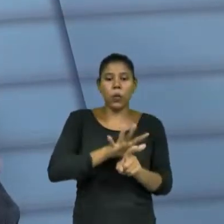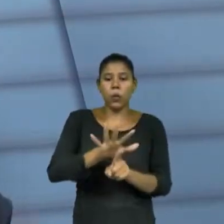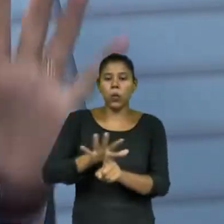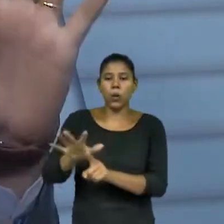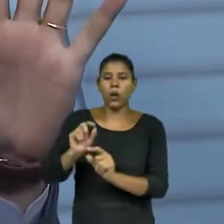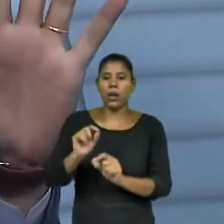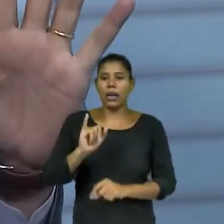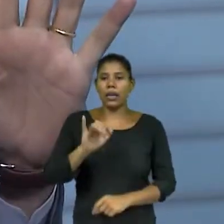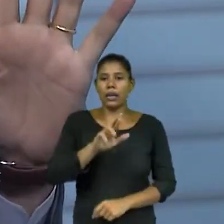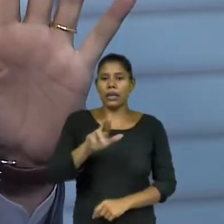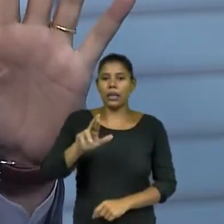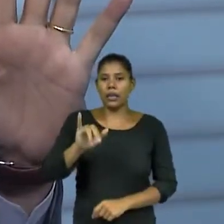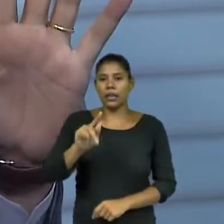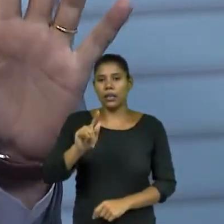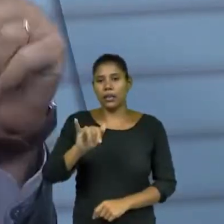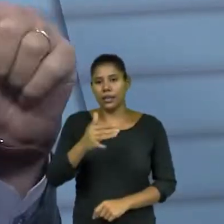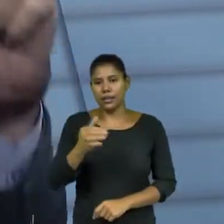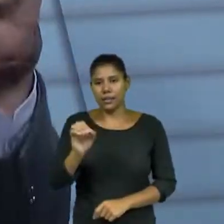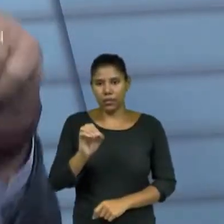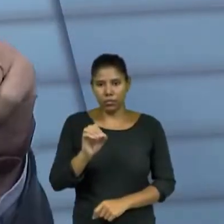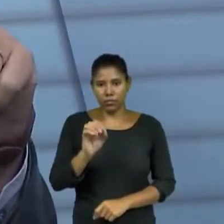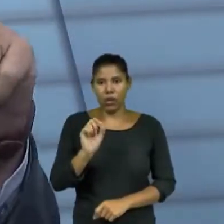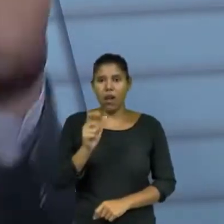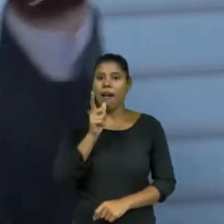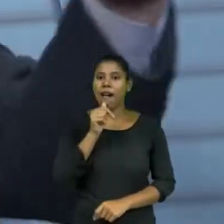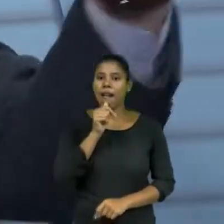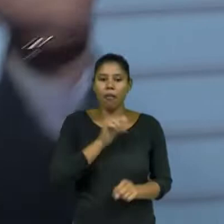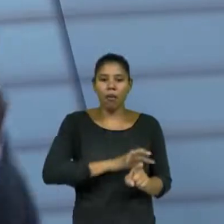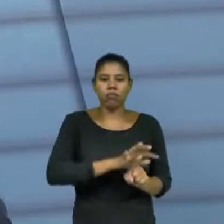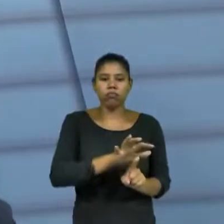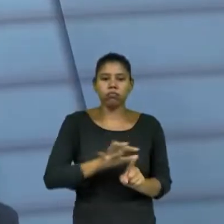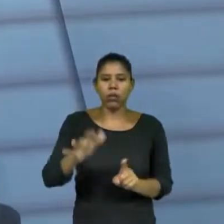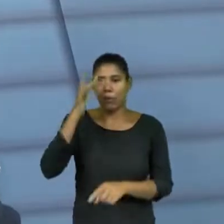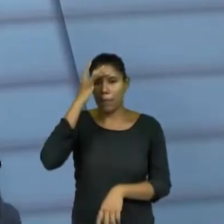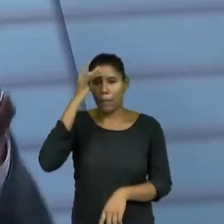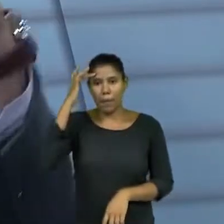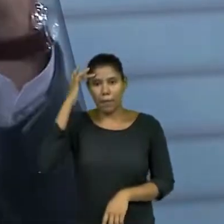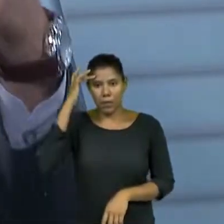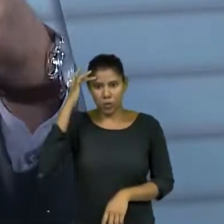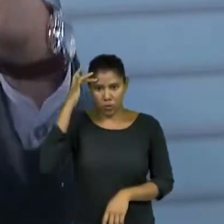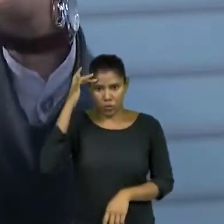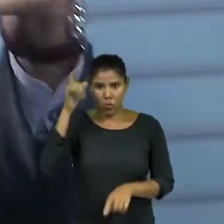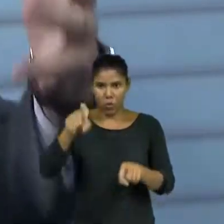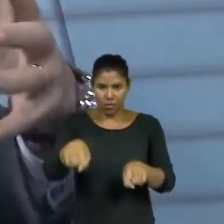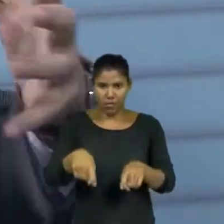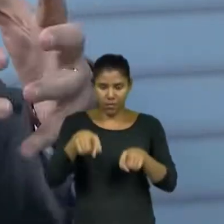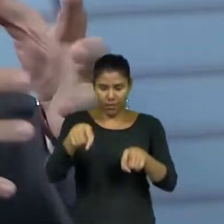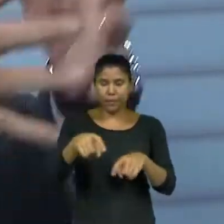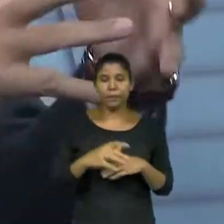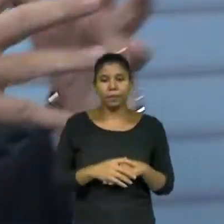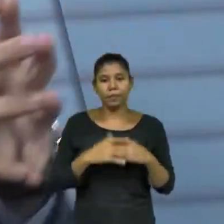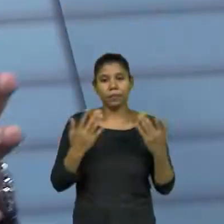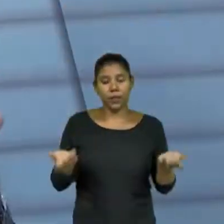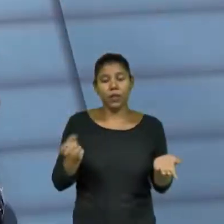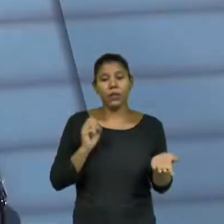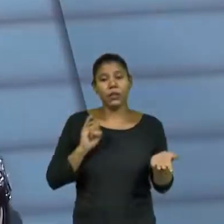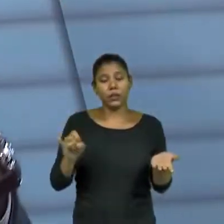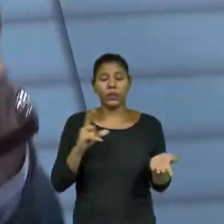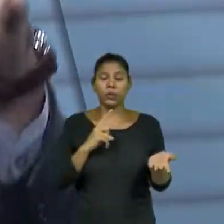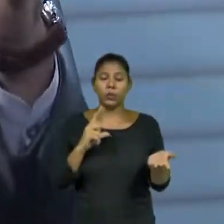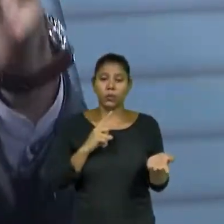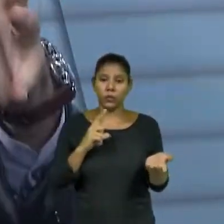tiver 6 projetos iguais ao nosso, que eu tenho aqui em Caucaia, se o governo tiver, se eu coloquei por um